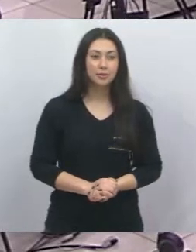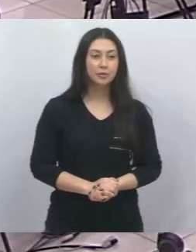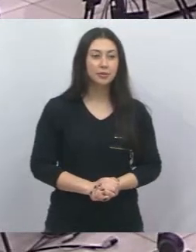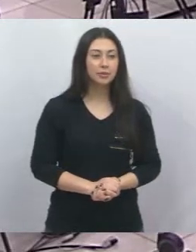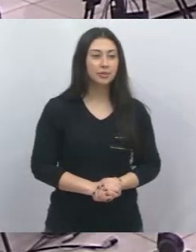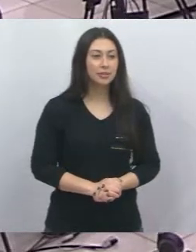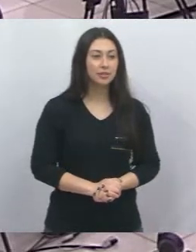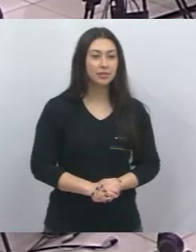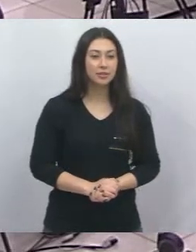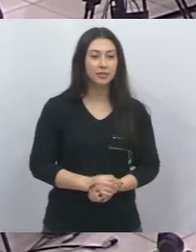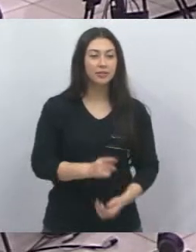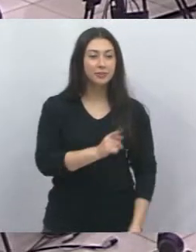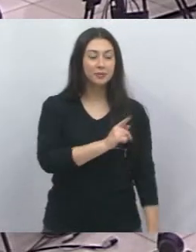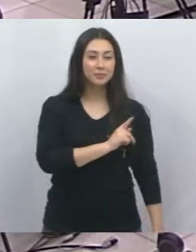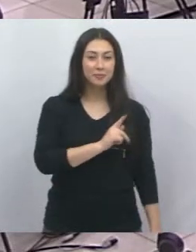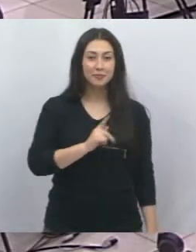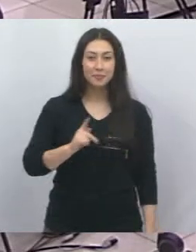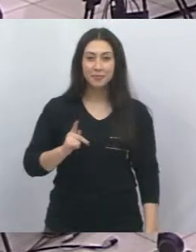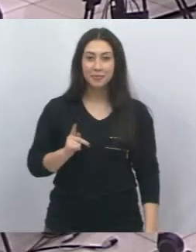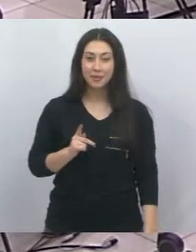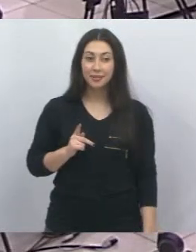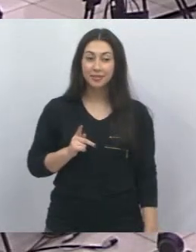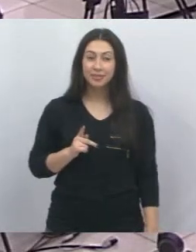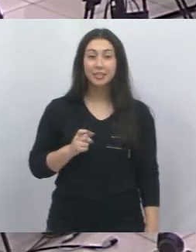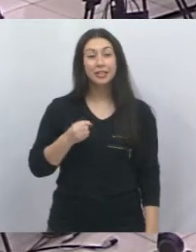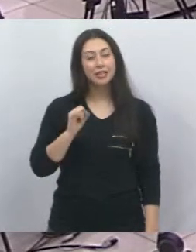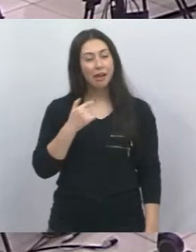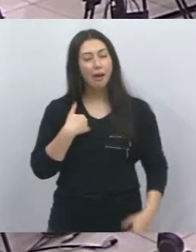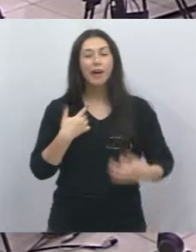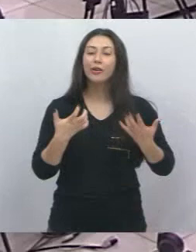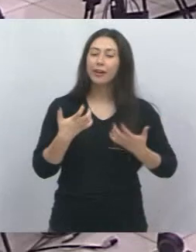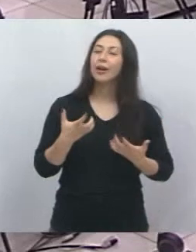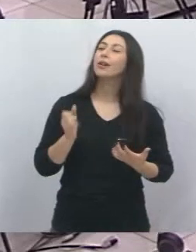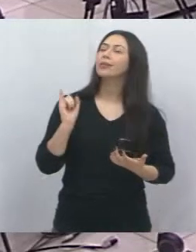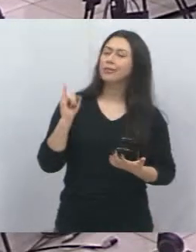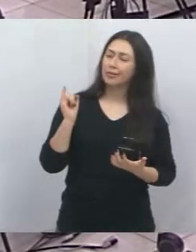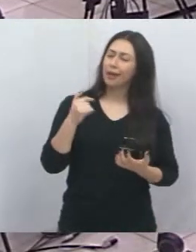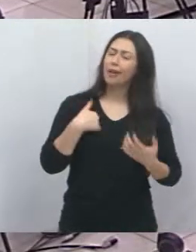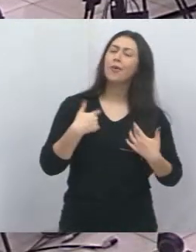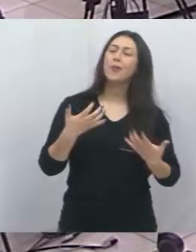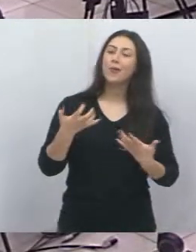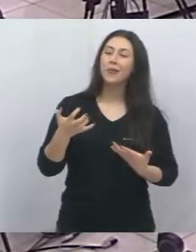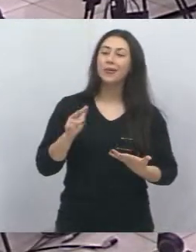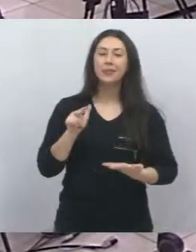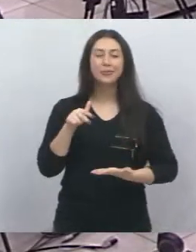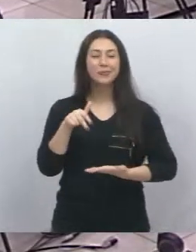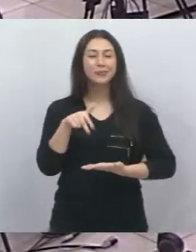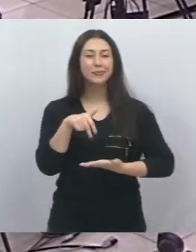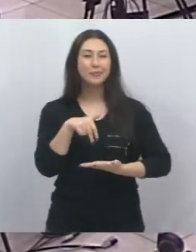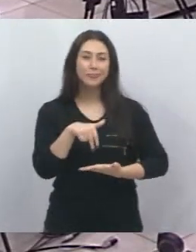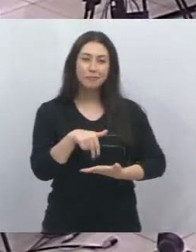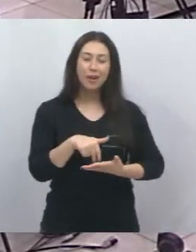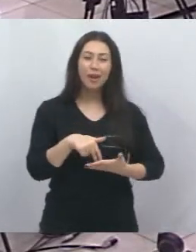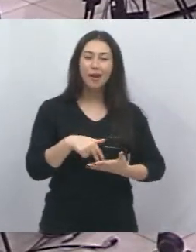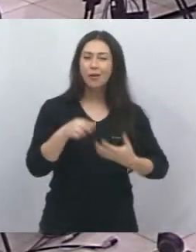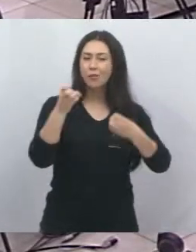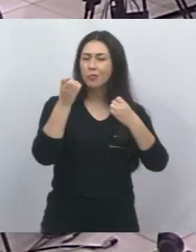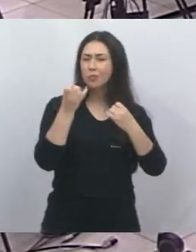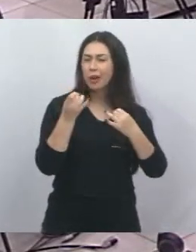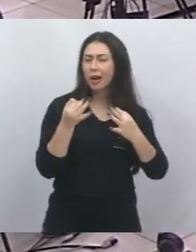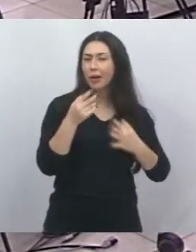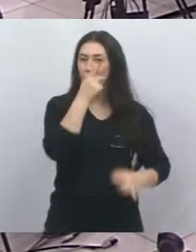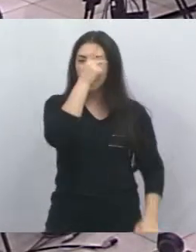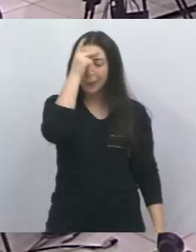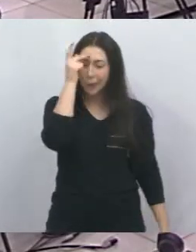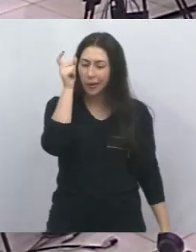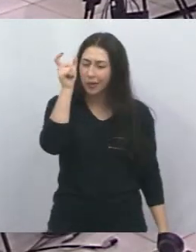Senhor presidente, o senhor disse se é do meu interesse, é claro que é do meu interesse subir essa tribuna para falar de uma pessoa